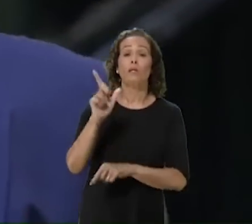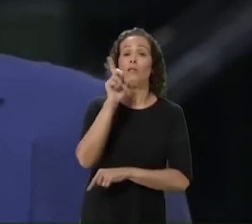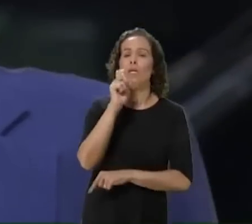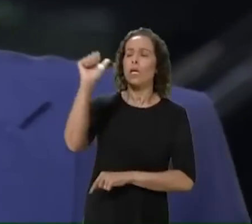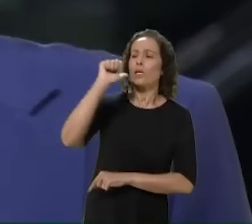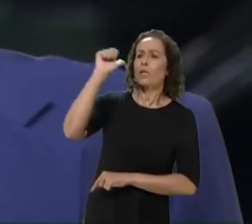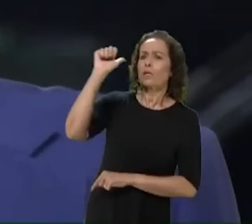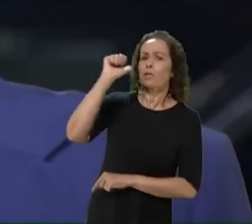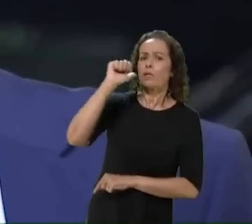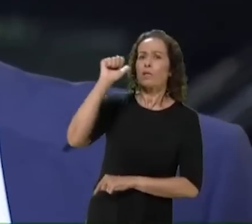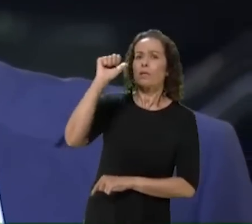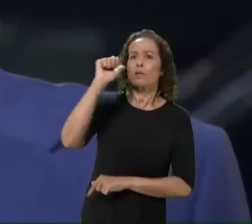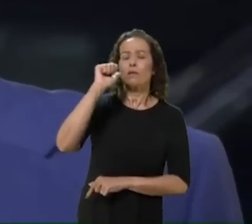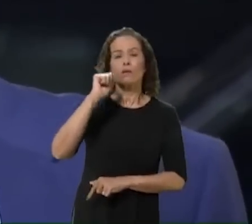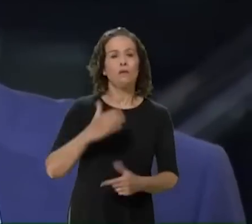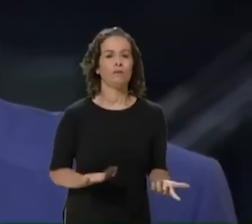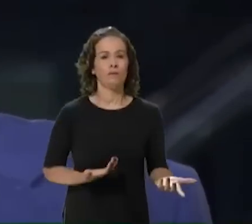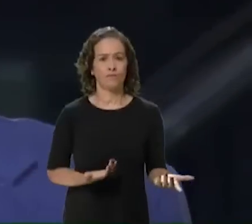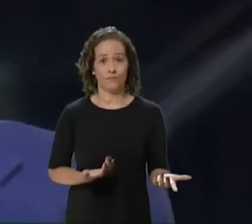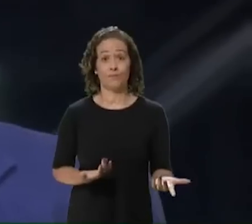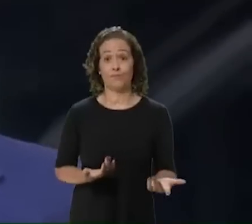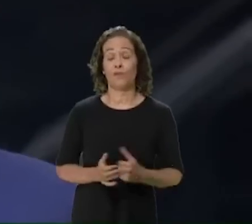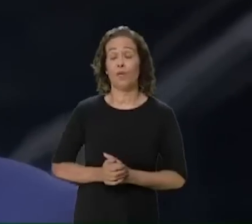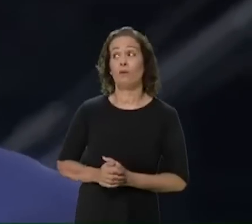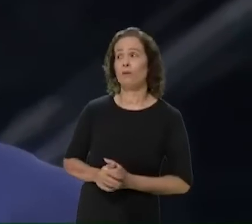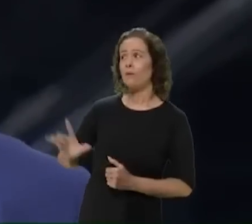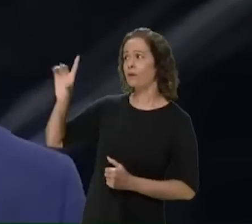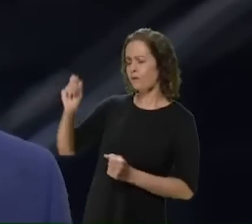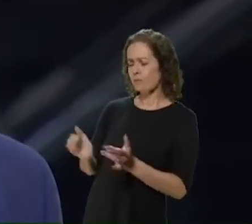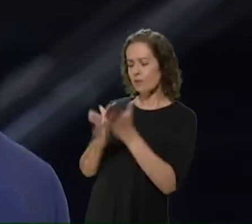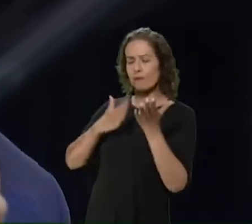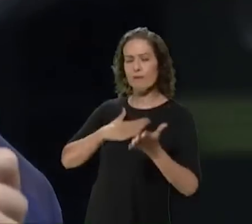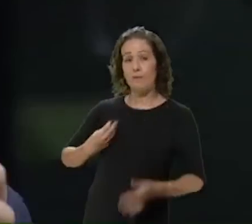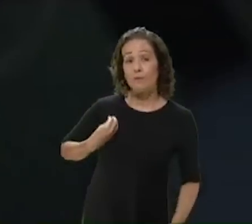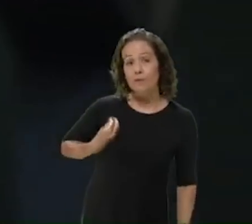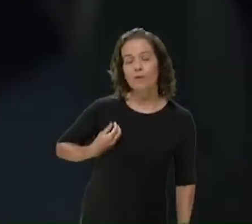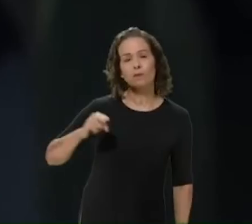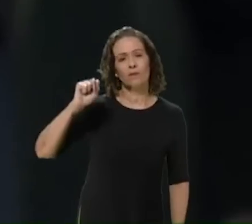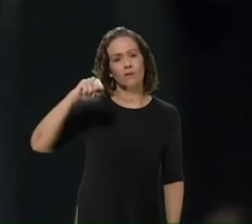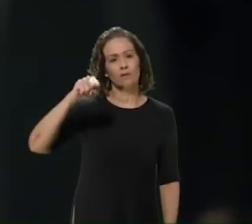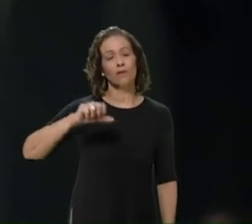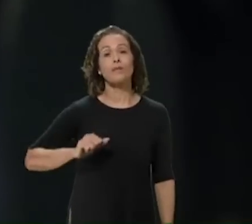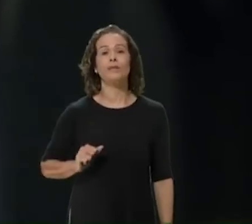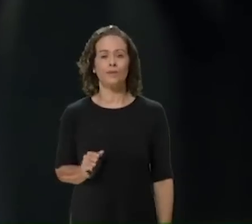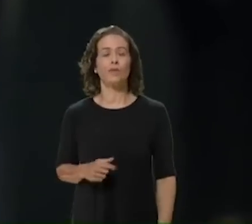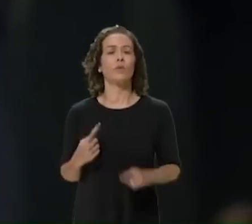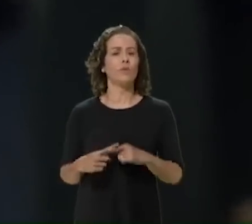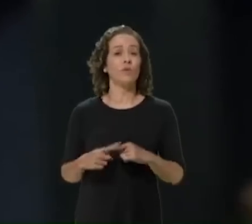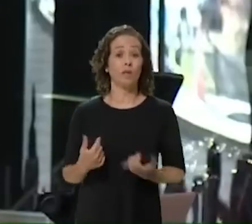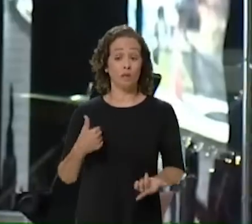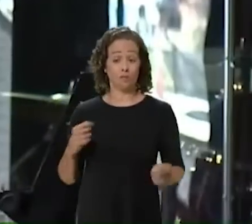Vai me dizer que Deus não está fazendo algo sobrenatural na minha vida? O diabo é um mentiroso, era para você estar sepultado, morto